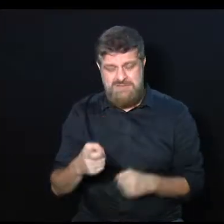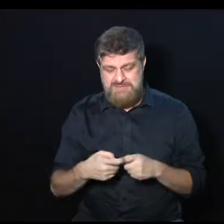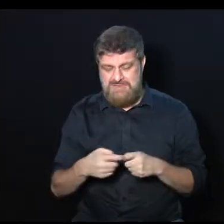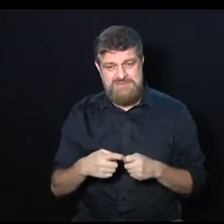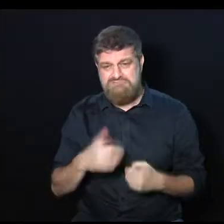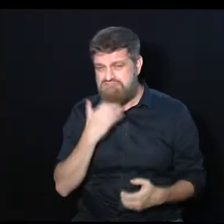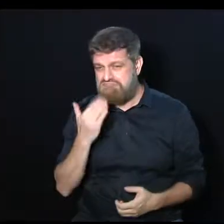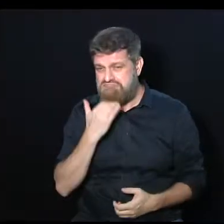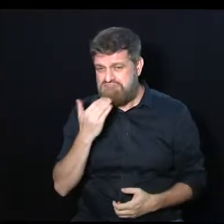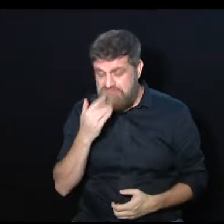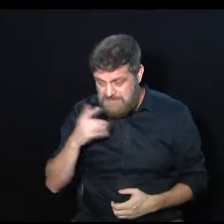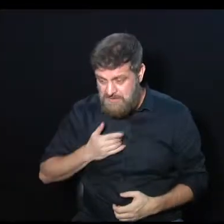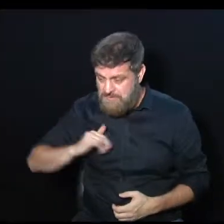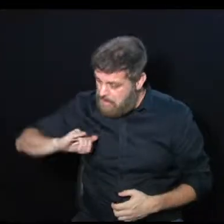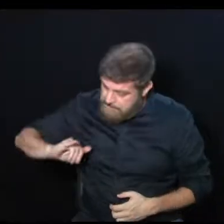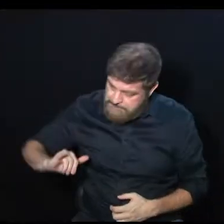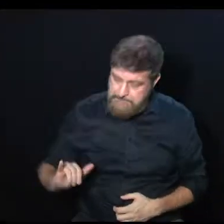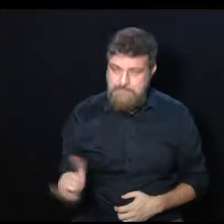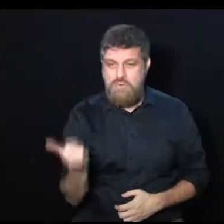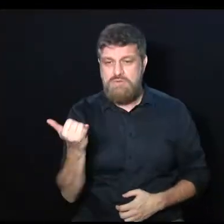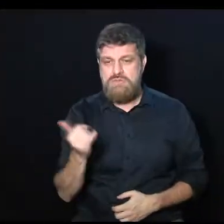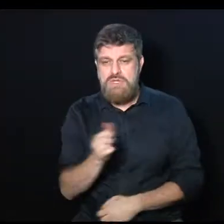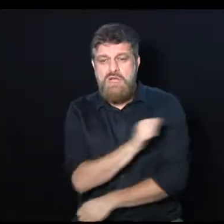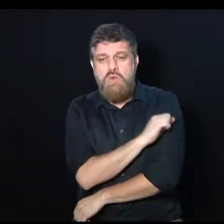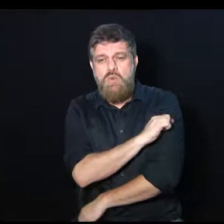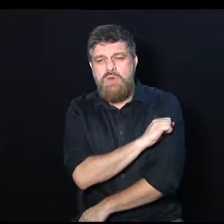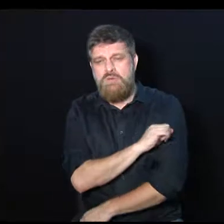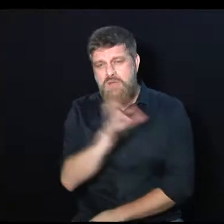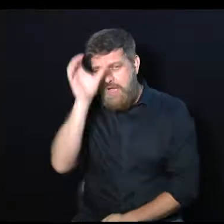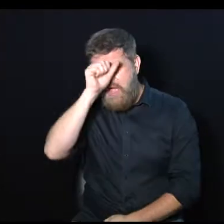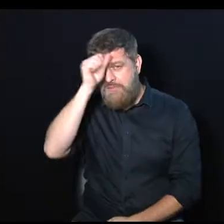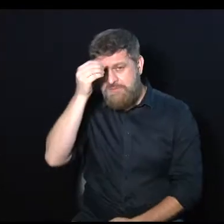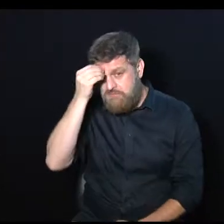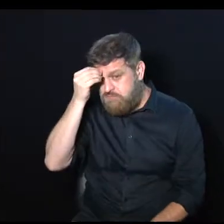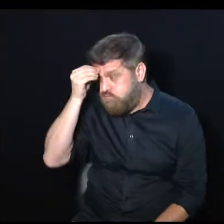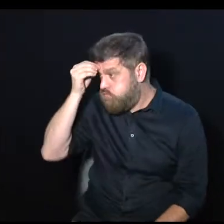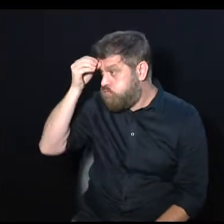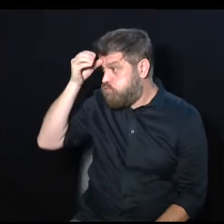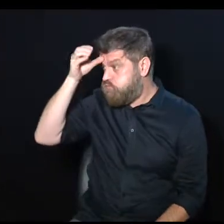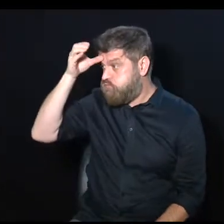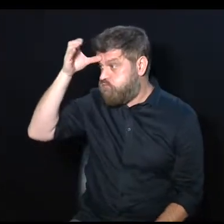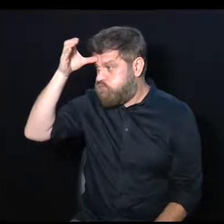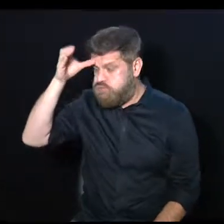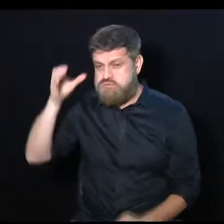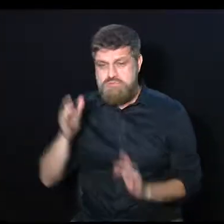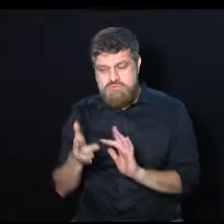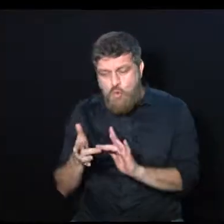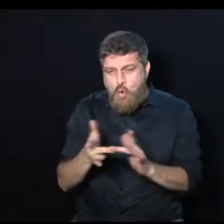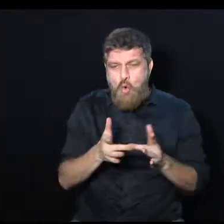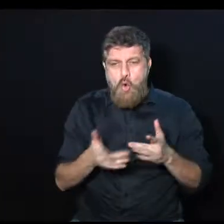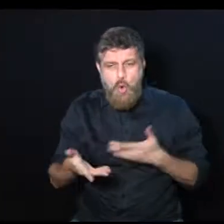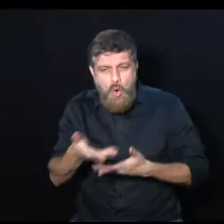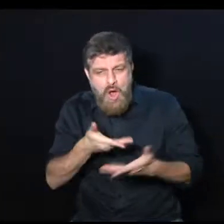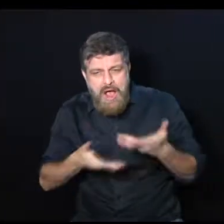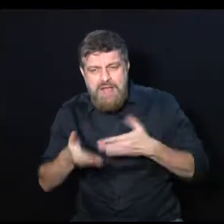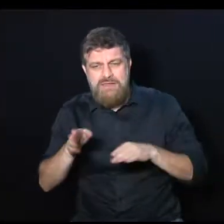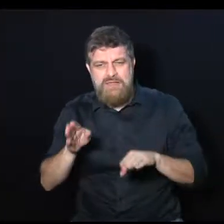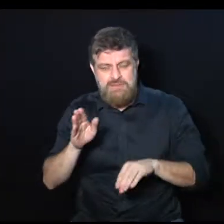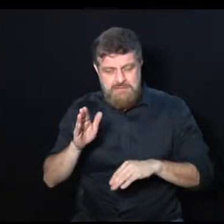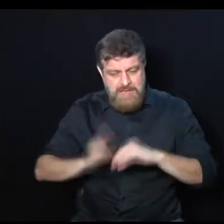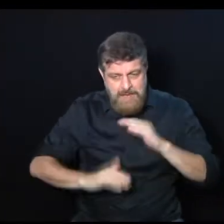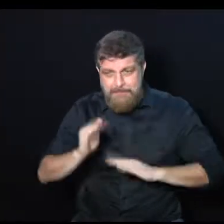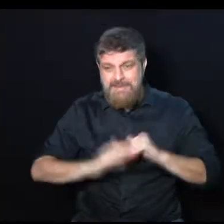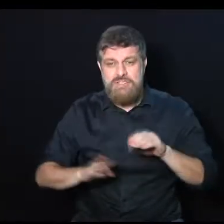estágio. Então, uma oportunidade que ele tem de ampliar o conhecimento clínico dele, ampliar e, inclusive, tomar iniciativas